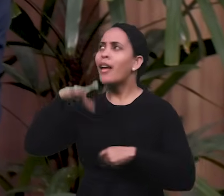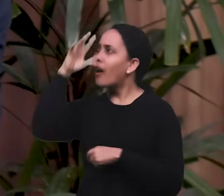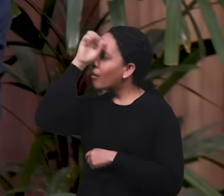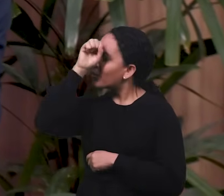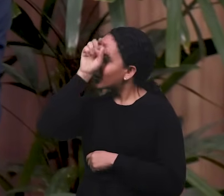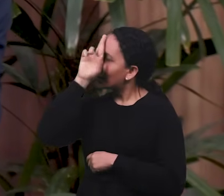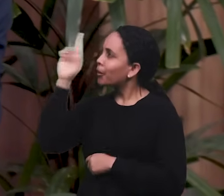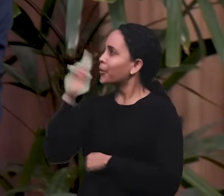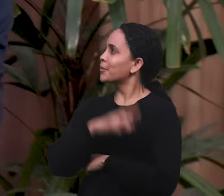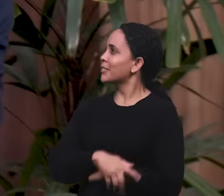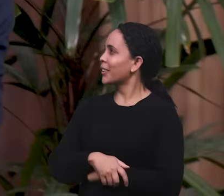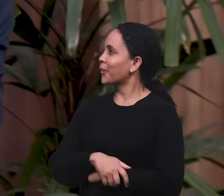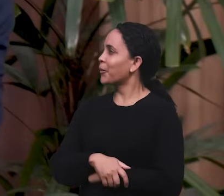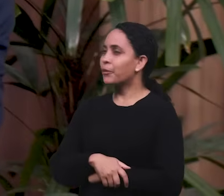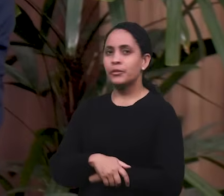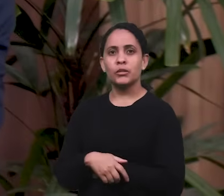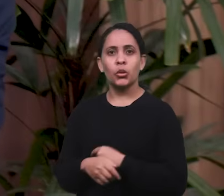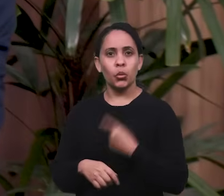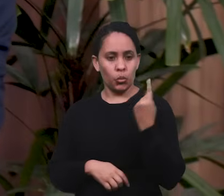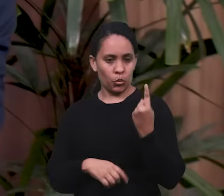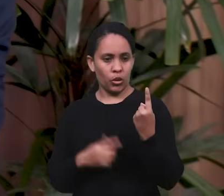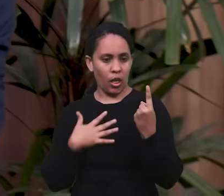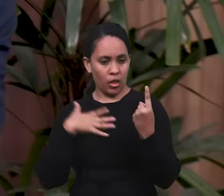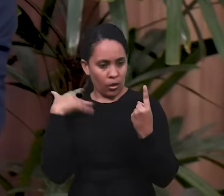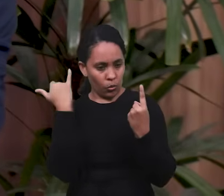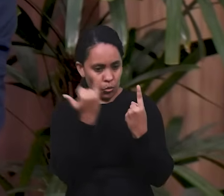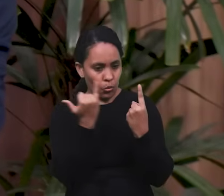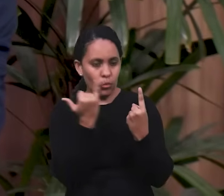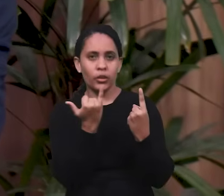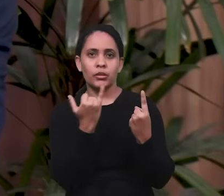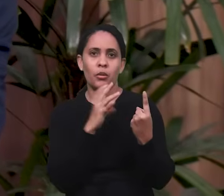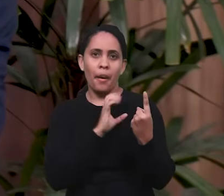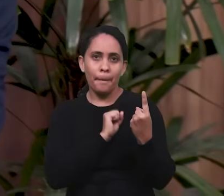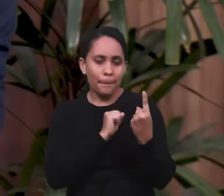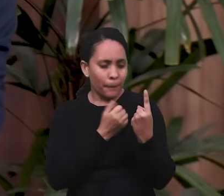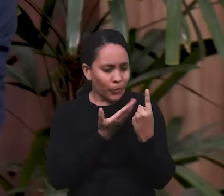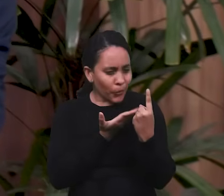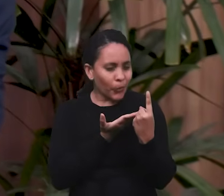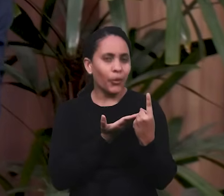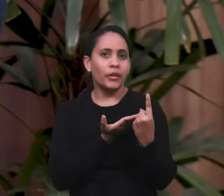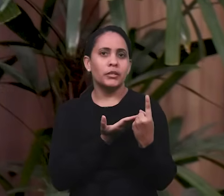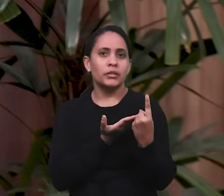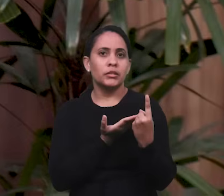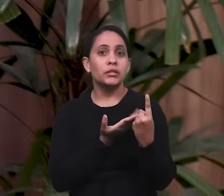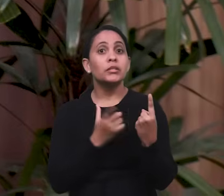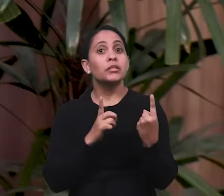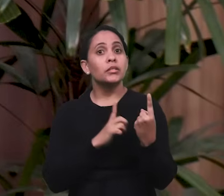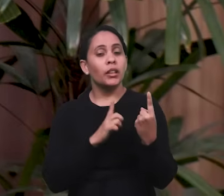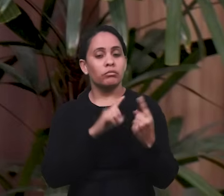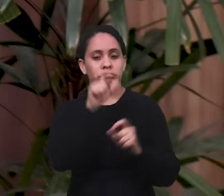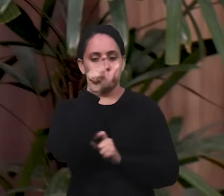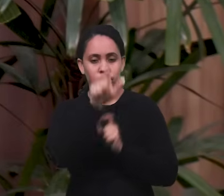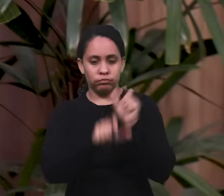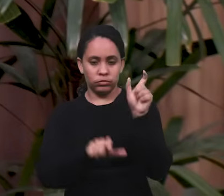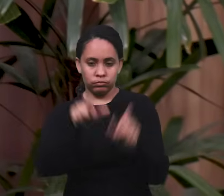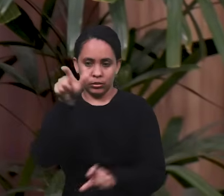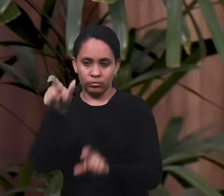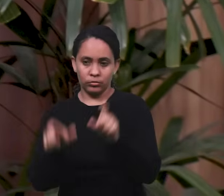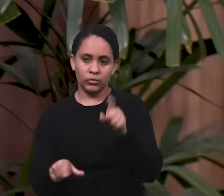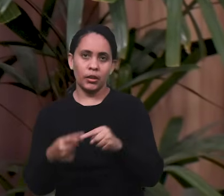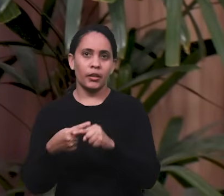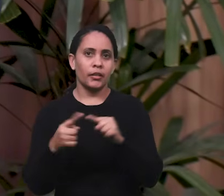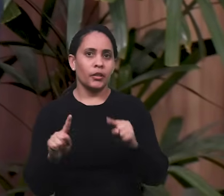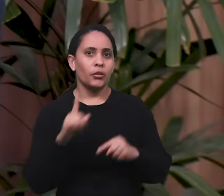isso com o Senhor. Você está bom. com um menino, é com ele. O seu amor está ali agora. Tem os seus momentos com cada um